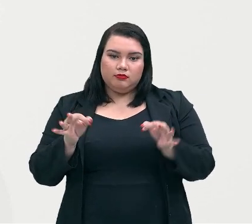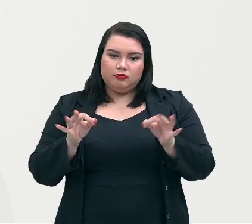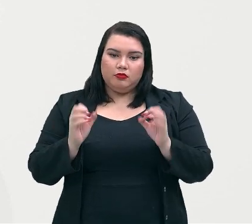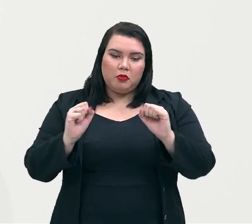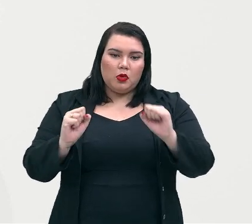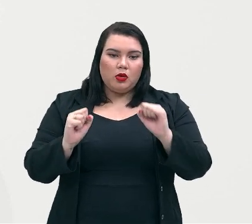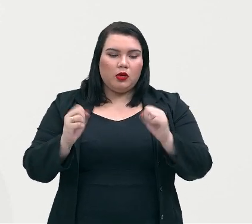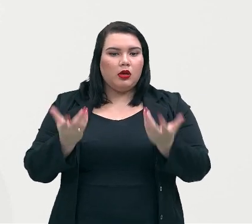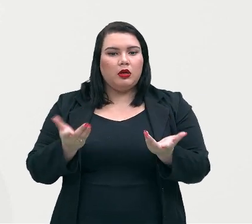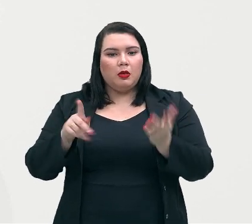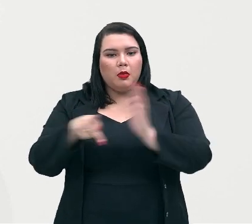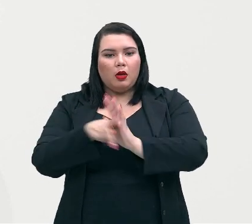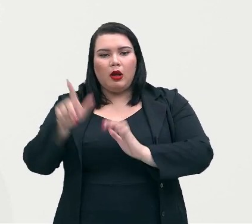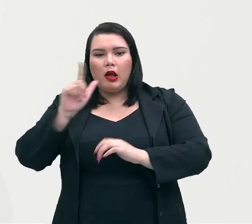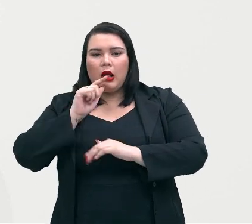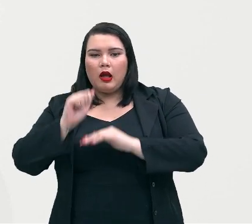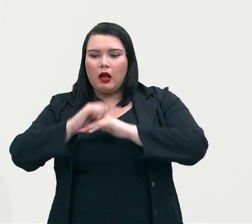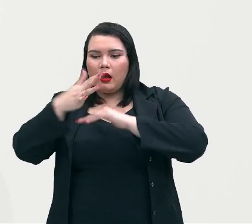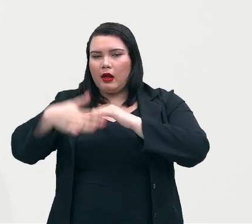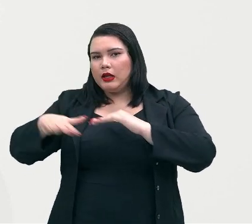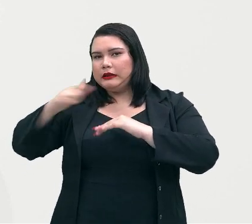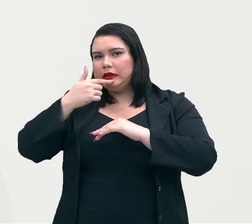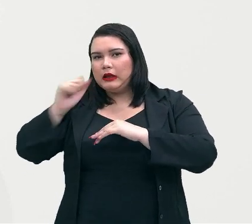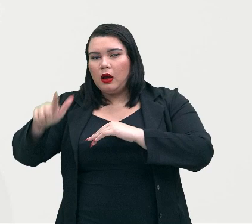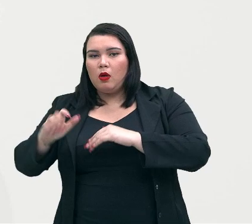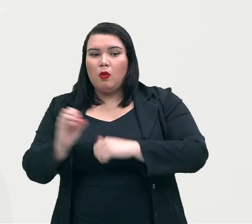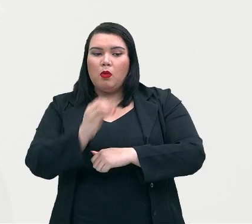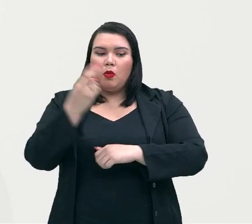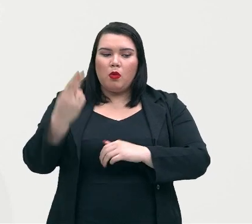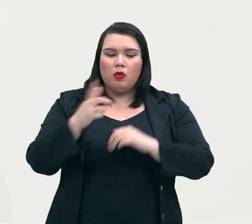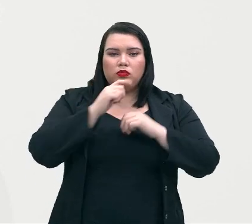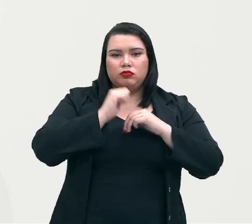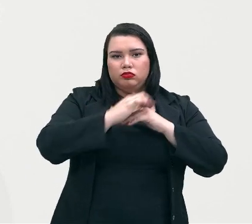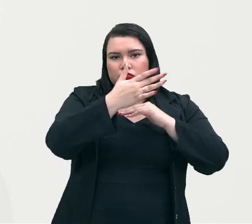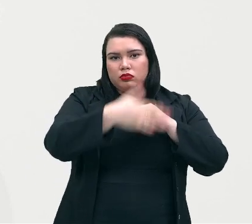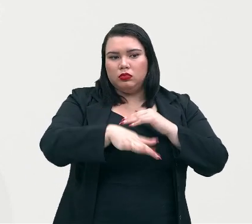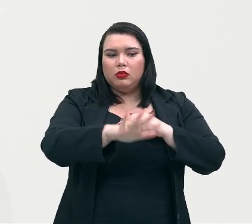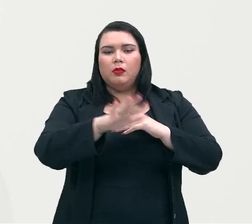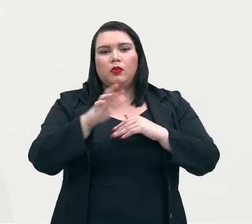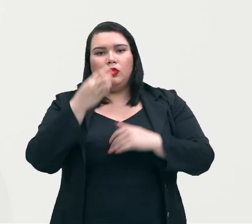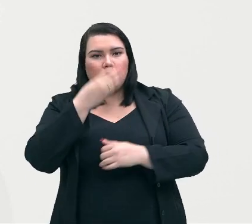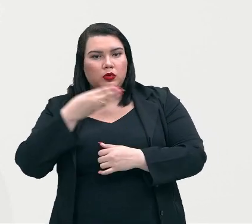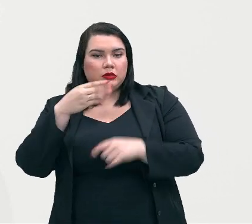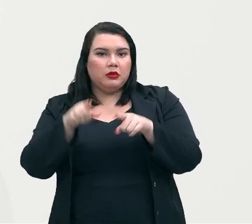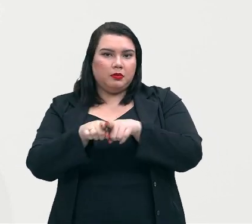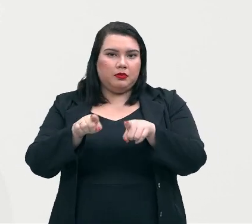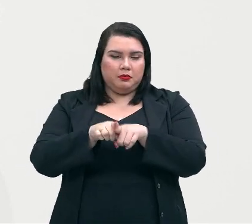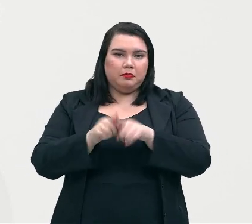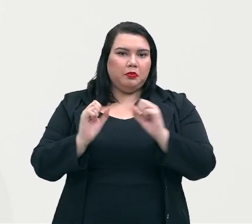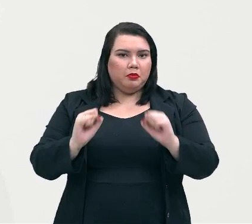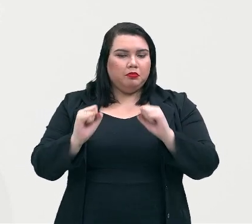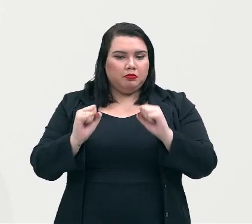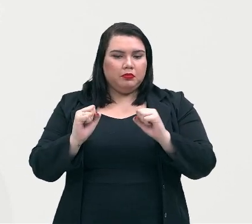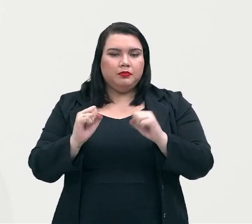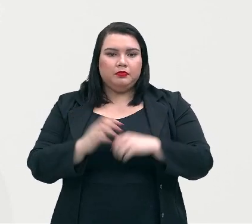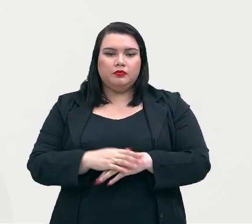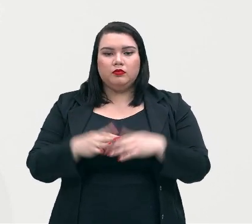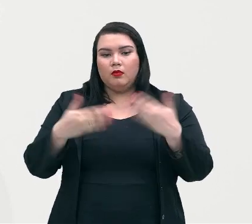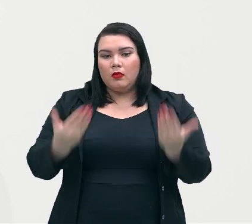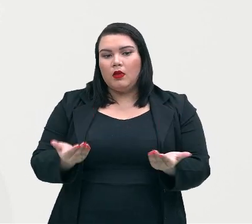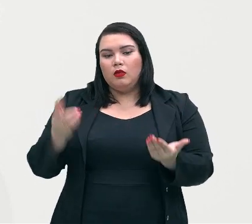no mar, no oceano, ou até mesmo em um outro rio. Então, tudo isso